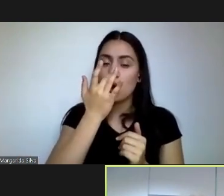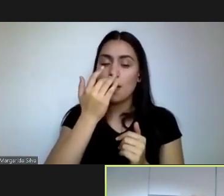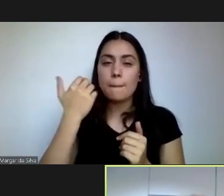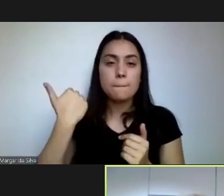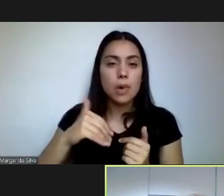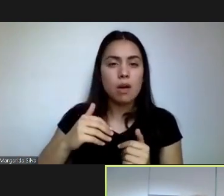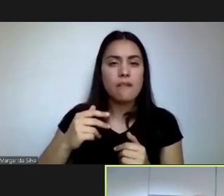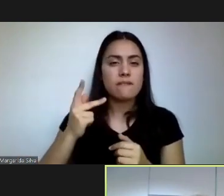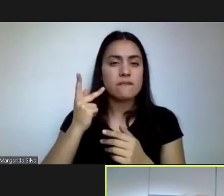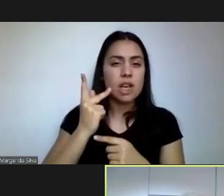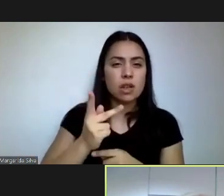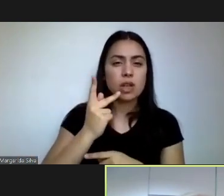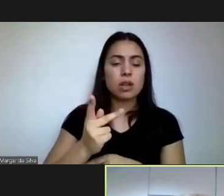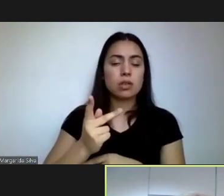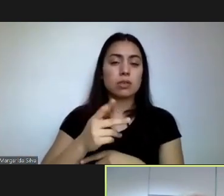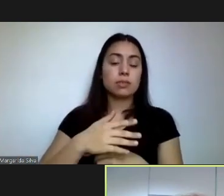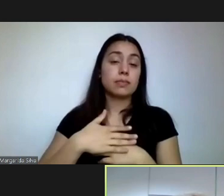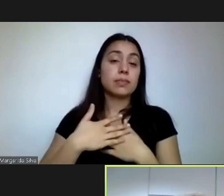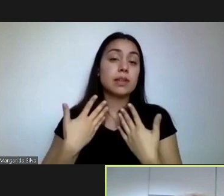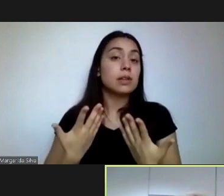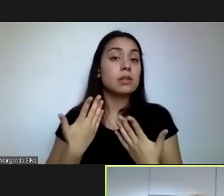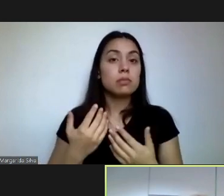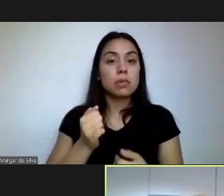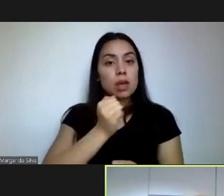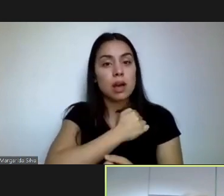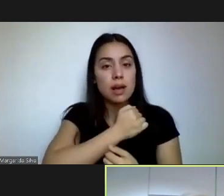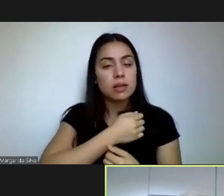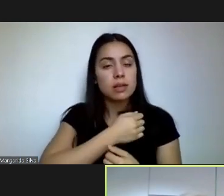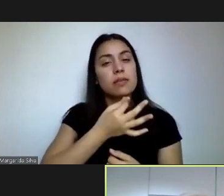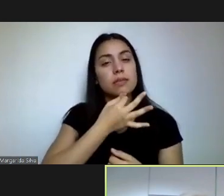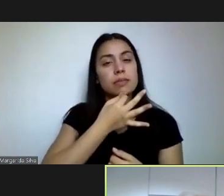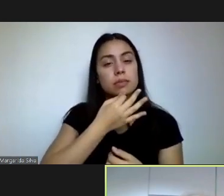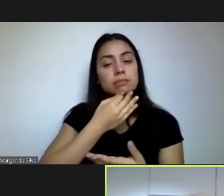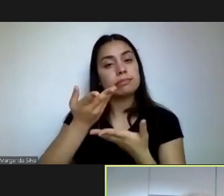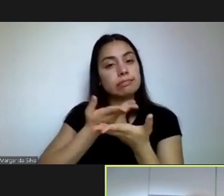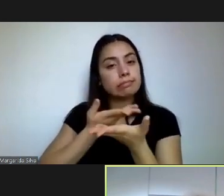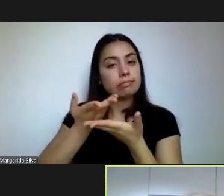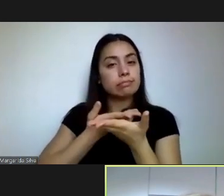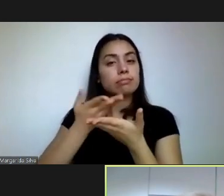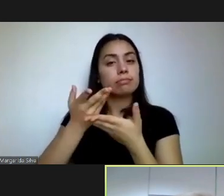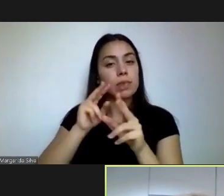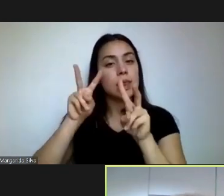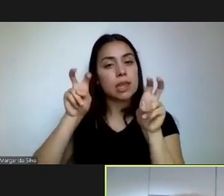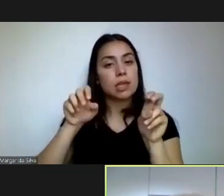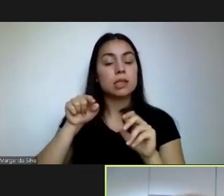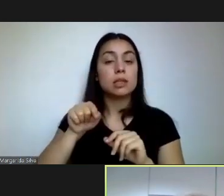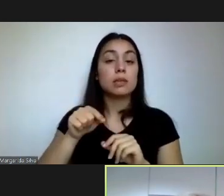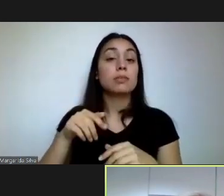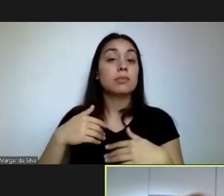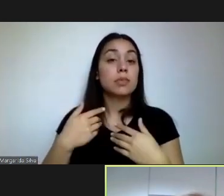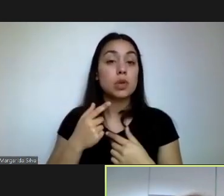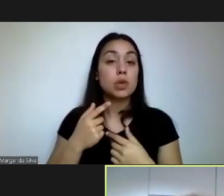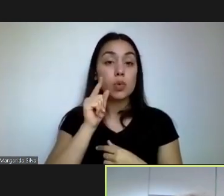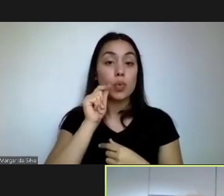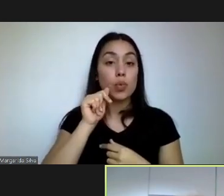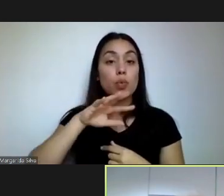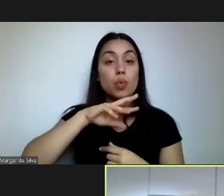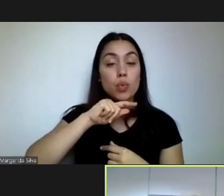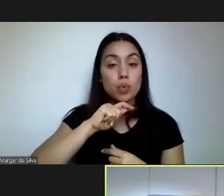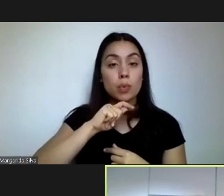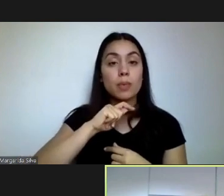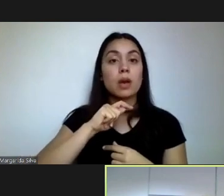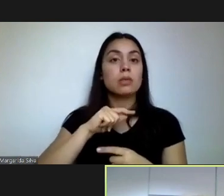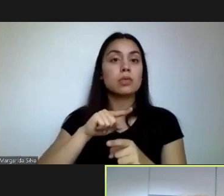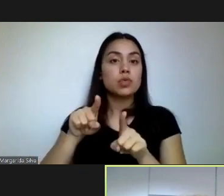eram boas pessoas. E em casa conversávamos sobre isto e os pais, e nós somos 3 irmãos,